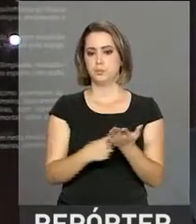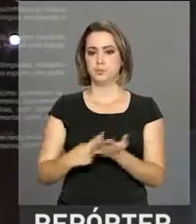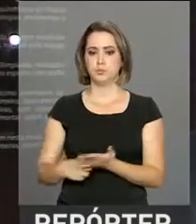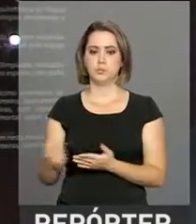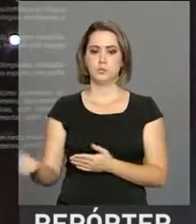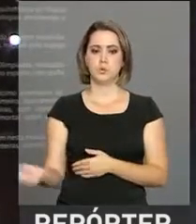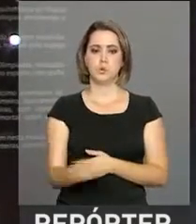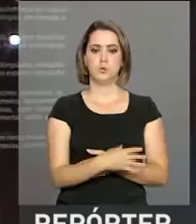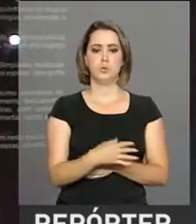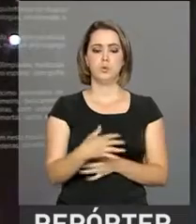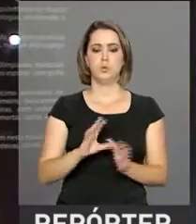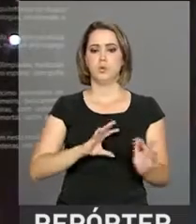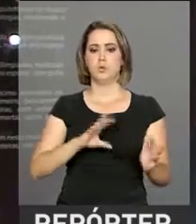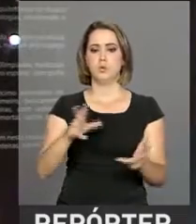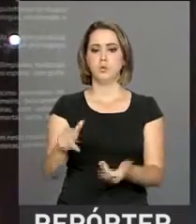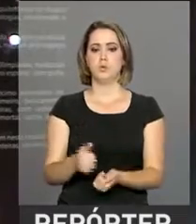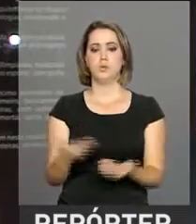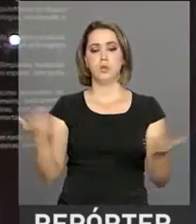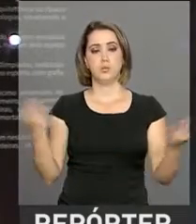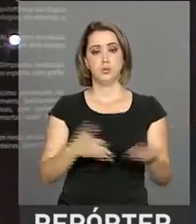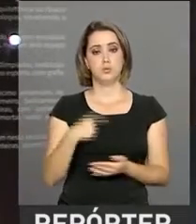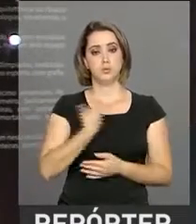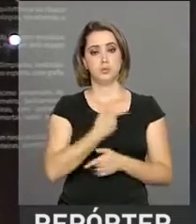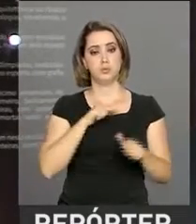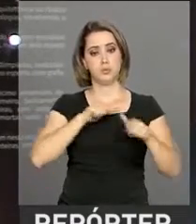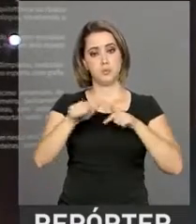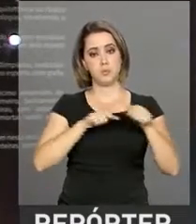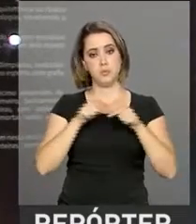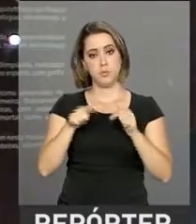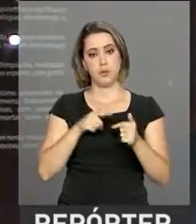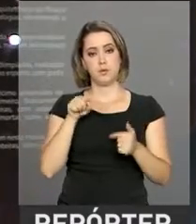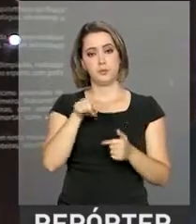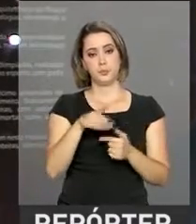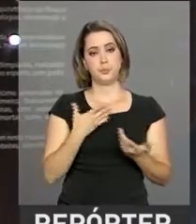novos blocos ou novos países. Por exemplo, agora nós estamos trabalhando